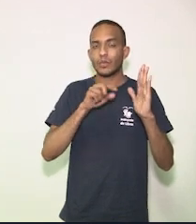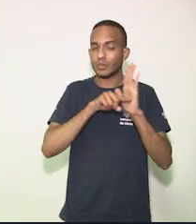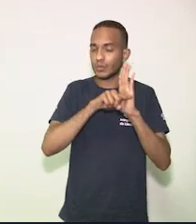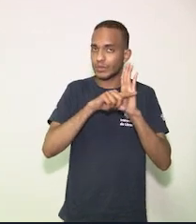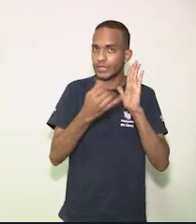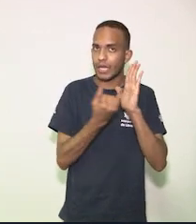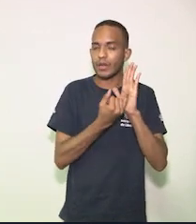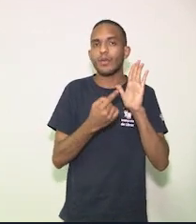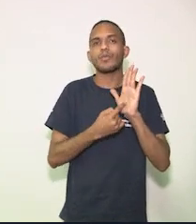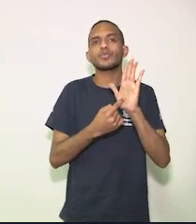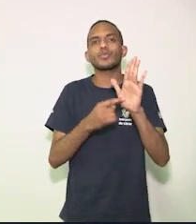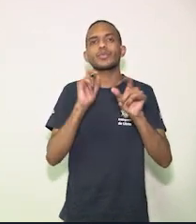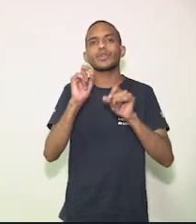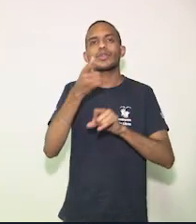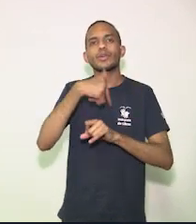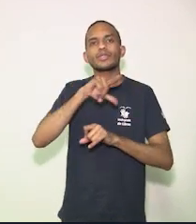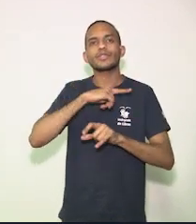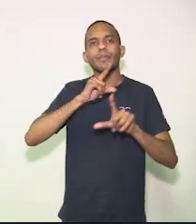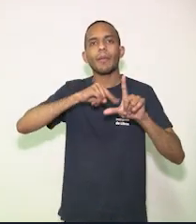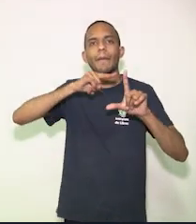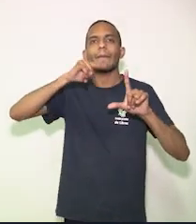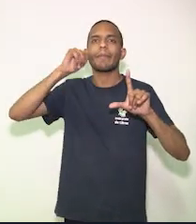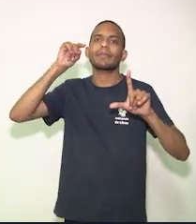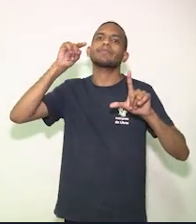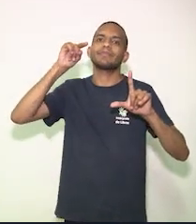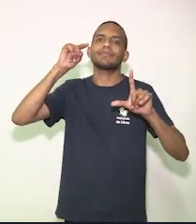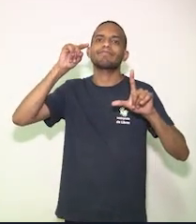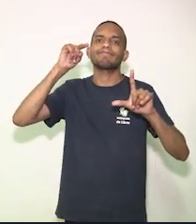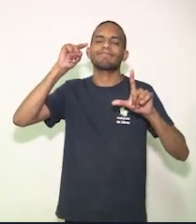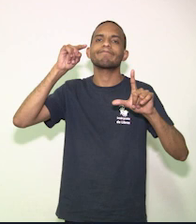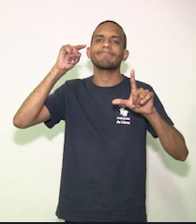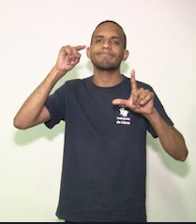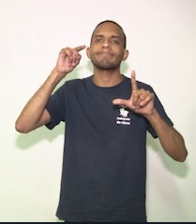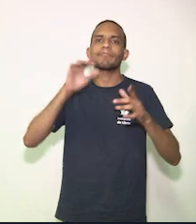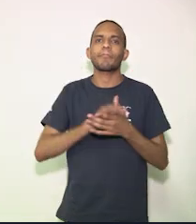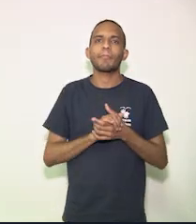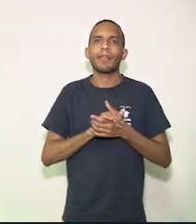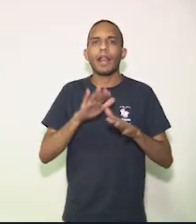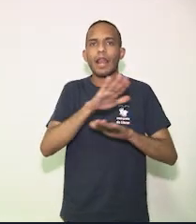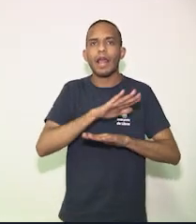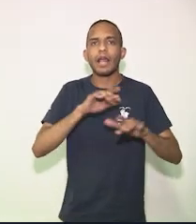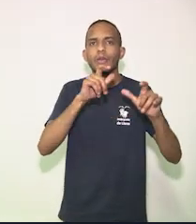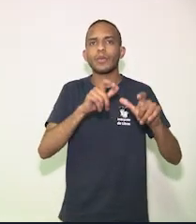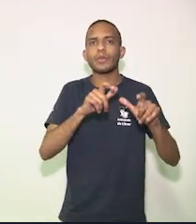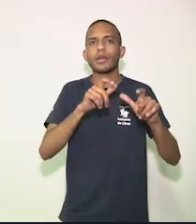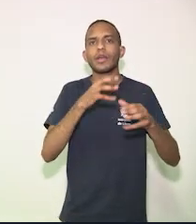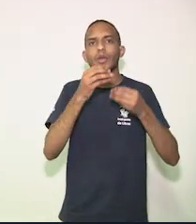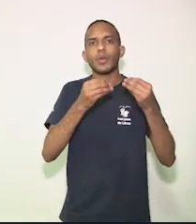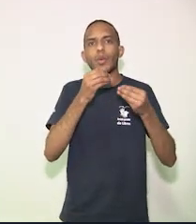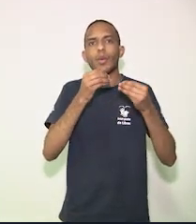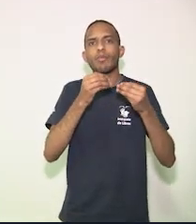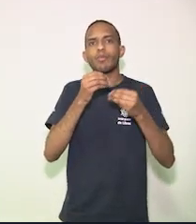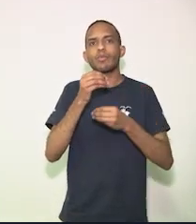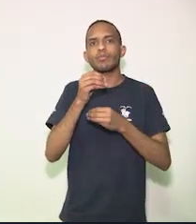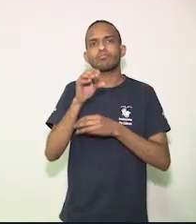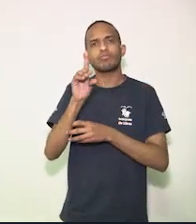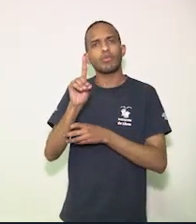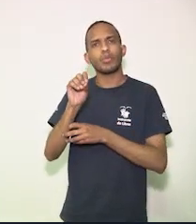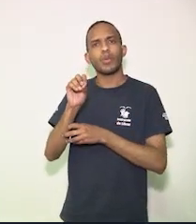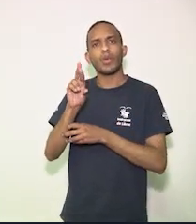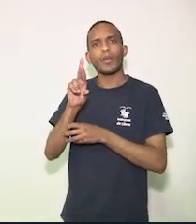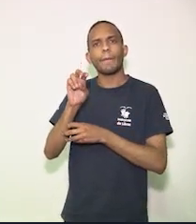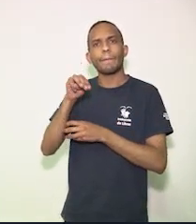5 do inquérito, nós tivemos uma prevalência mais elevada nas regiões chamadas dormitório